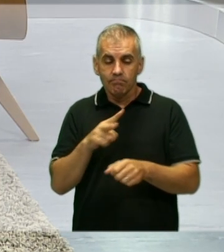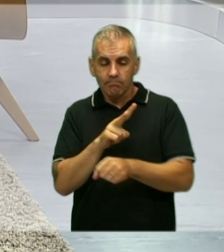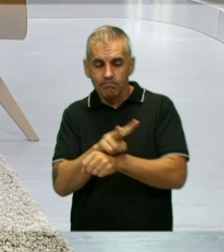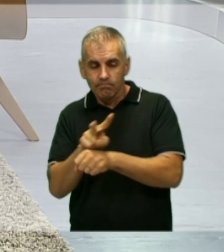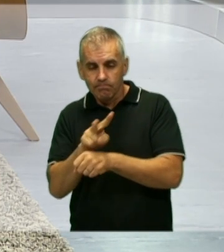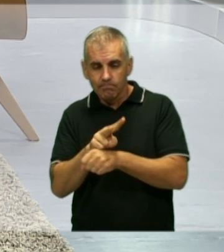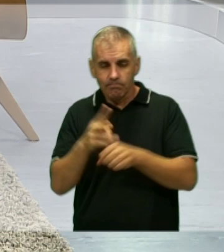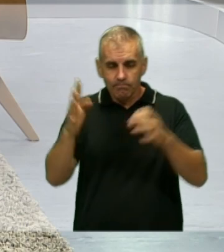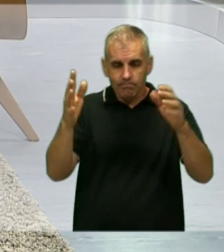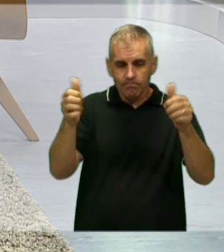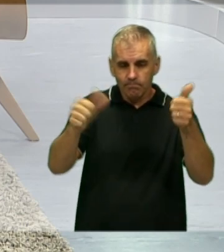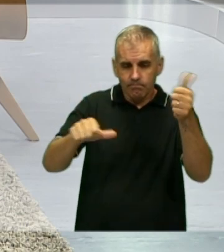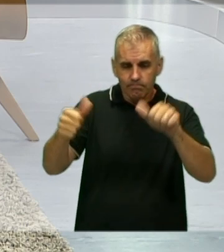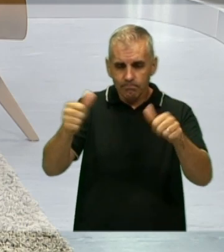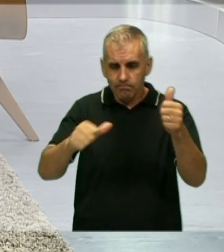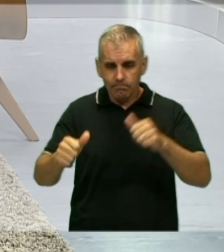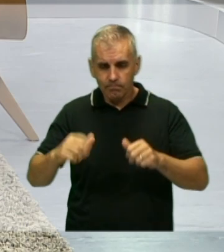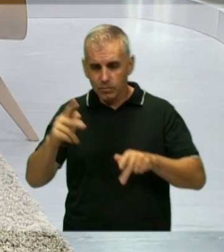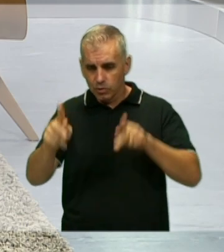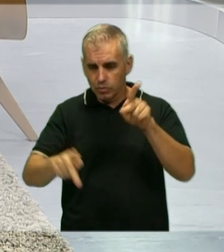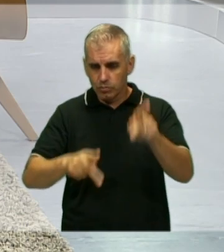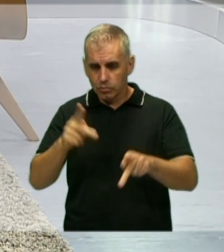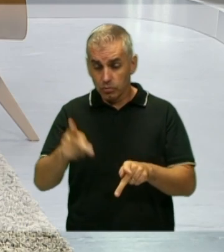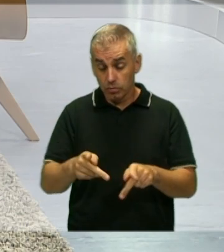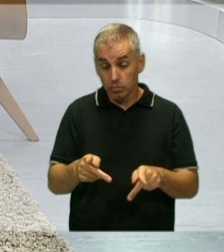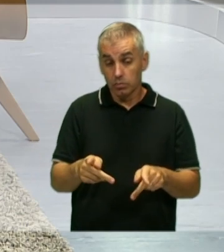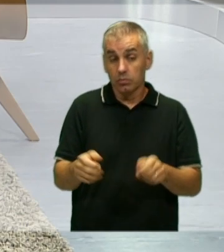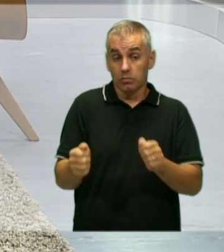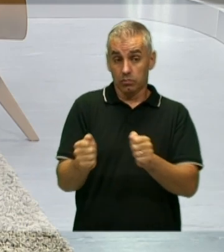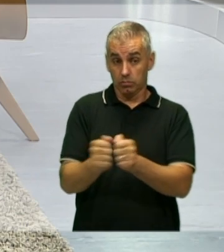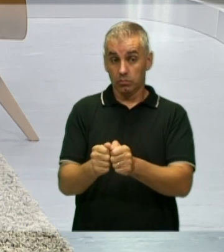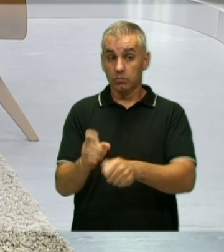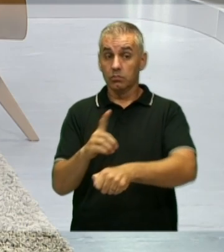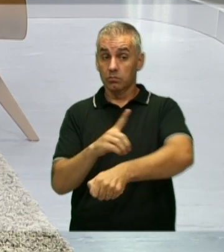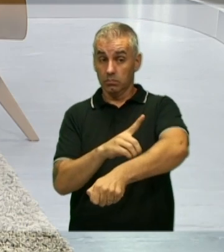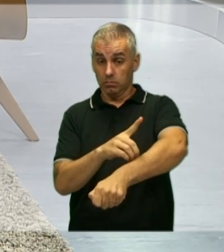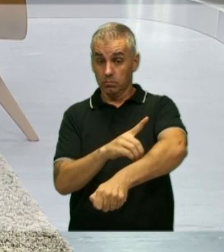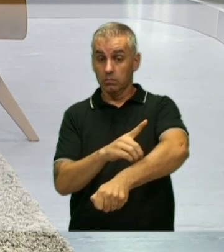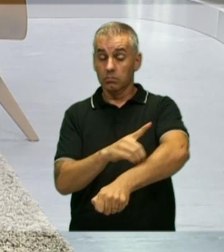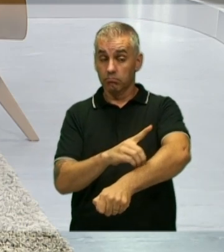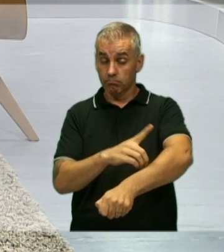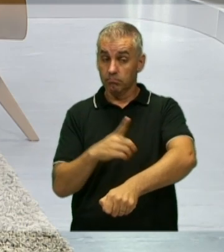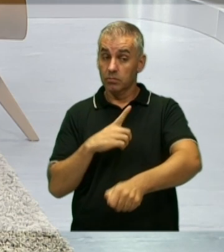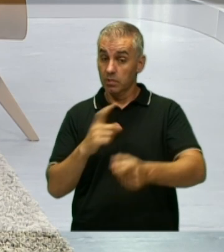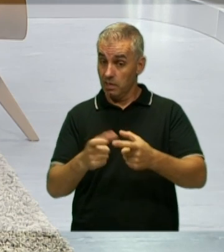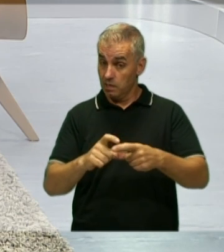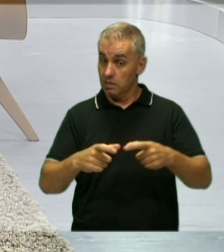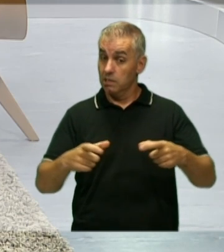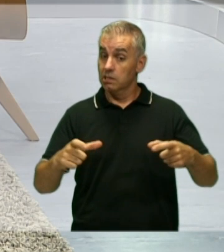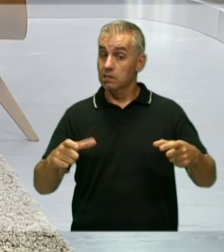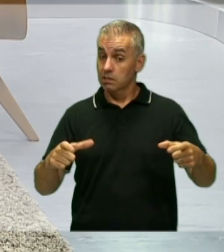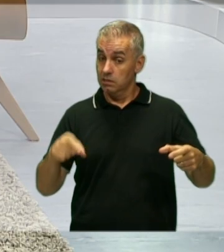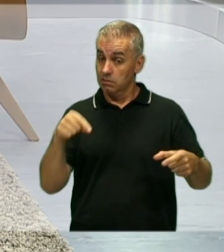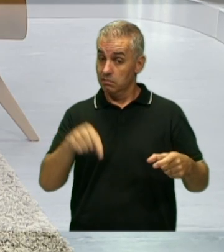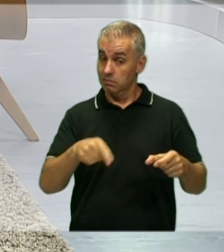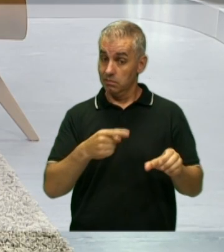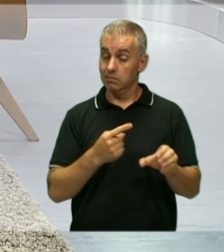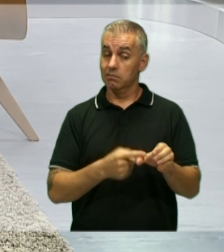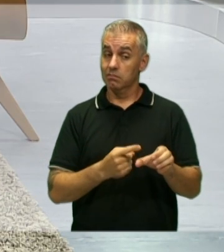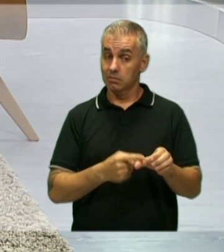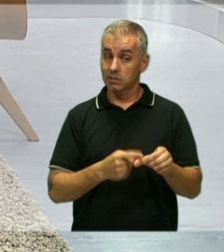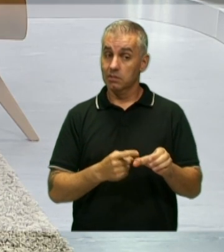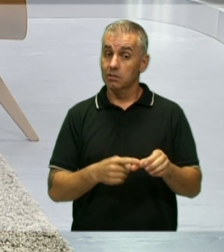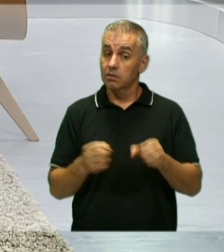com diabetes, né? Levando em consideração que já é um público que também tem crescido bastante no município e que o